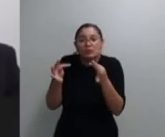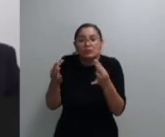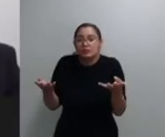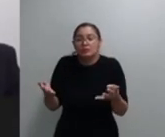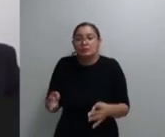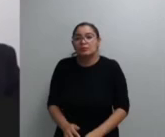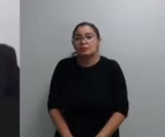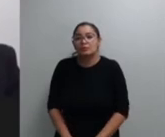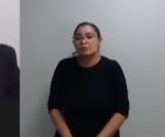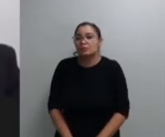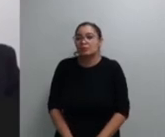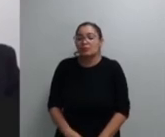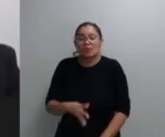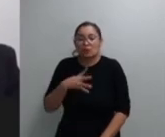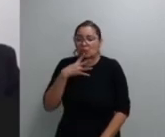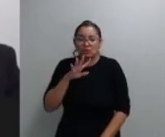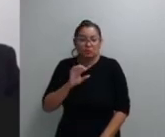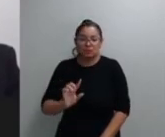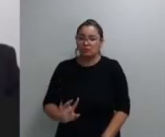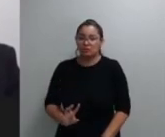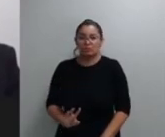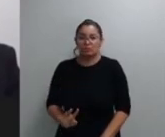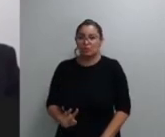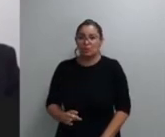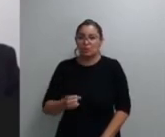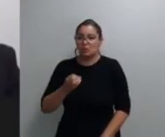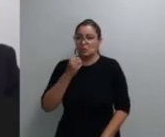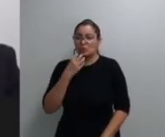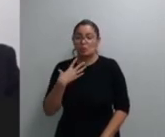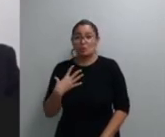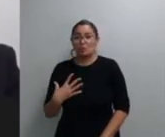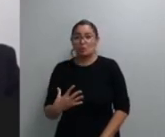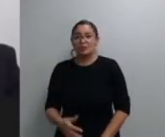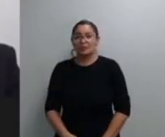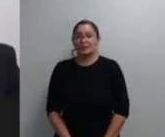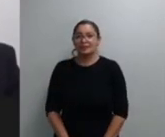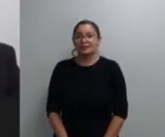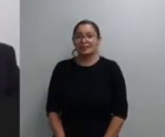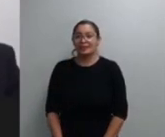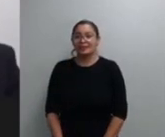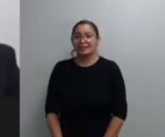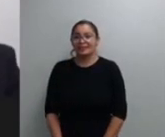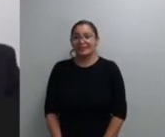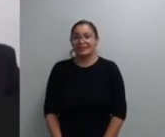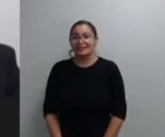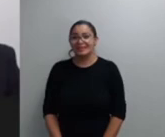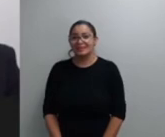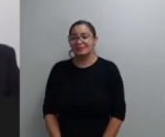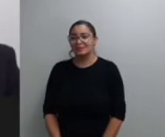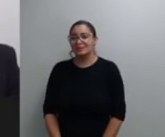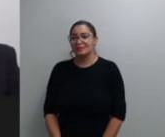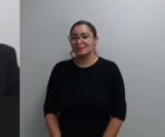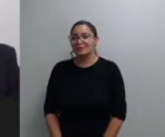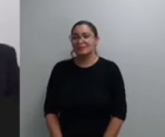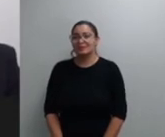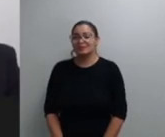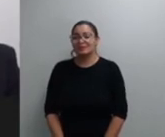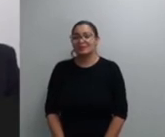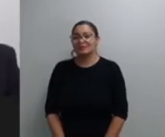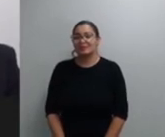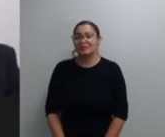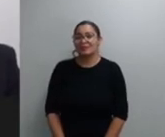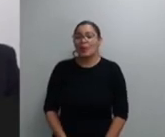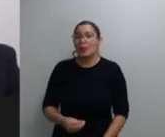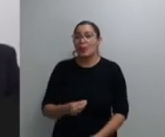eu penso que isto não é de boa diretriz judicante em matéria sancionadora pelo menos por causa